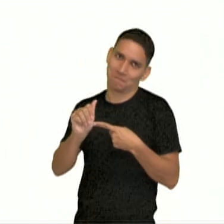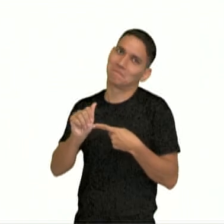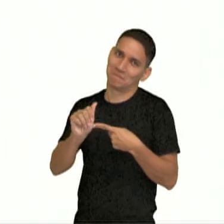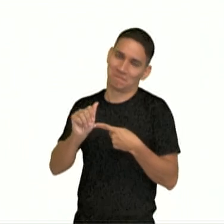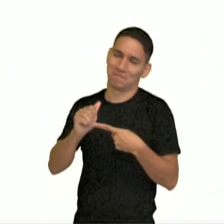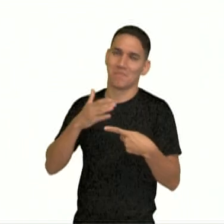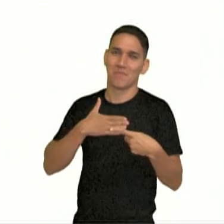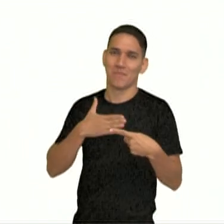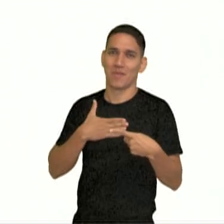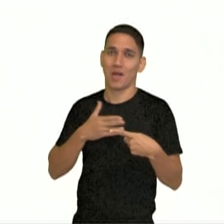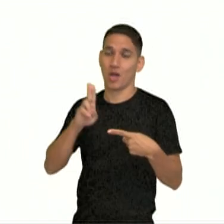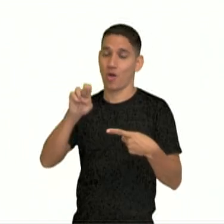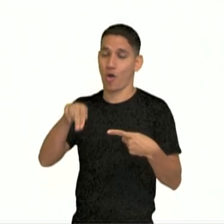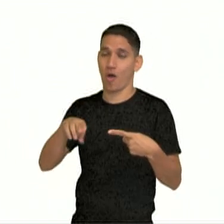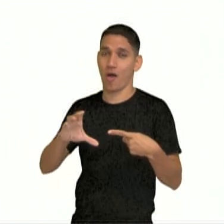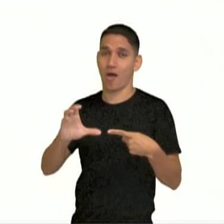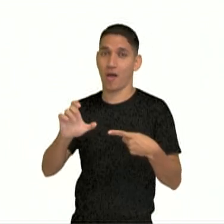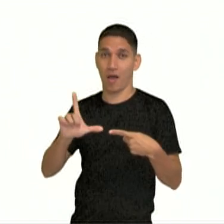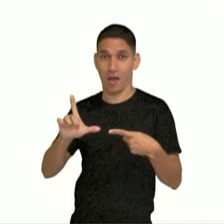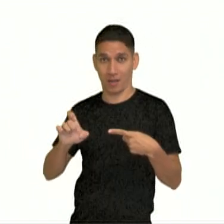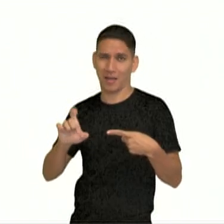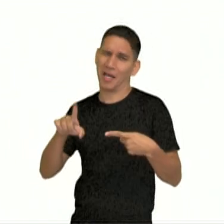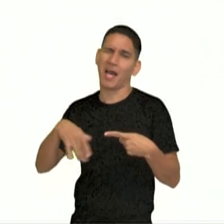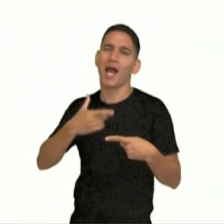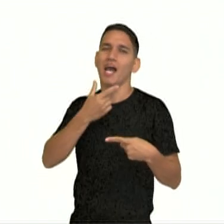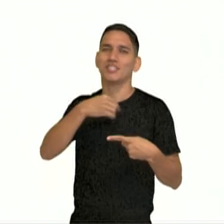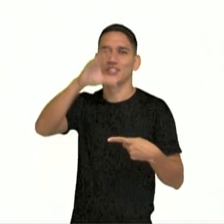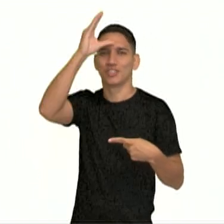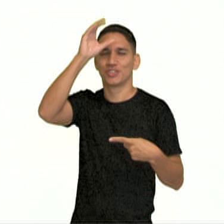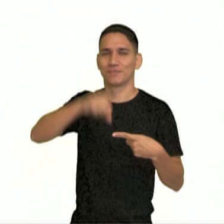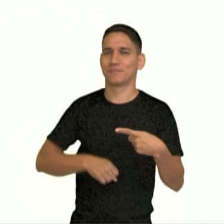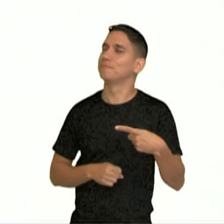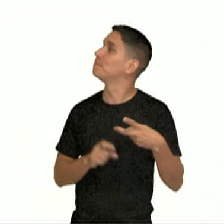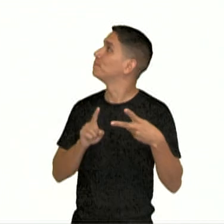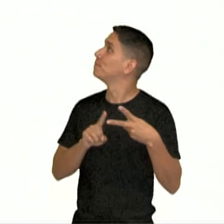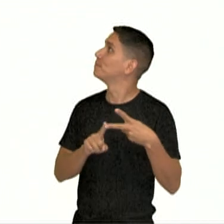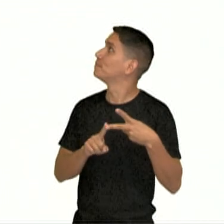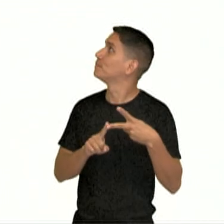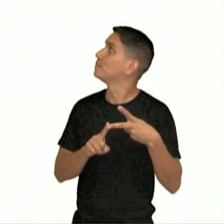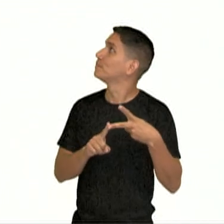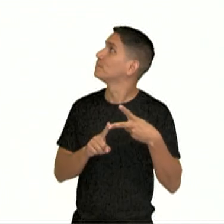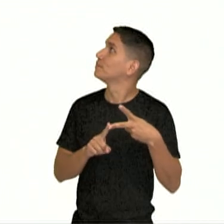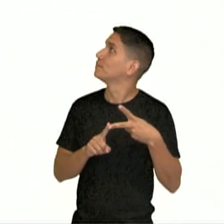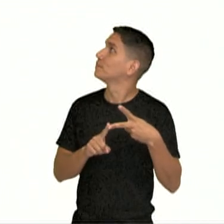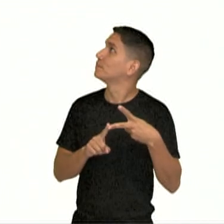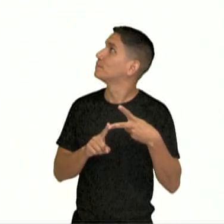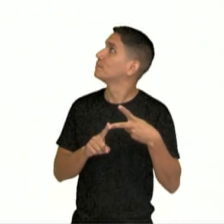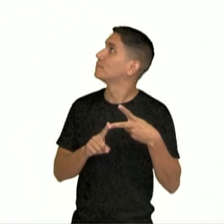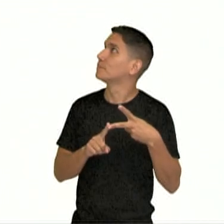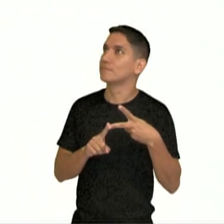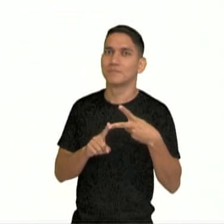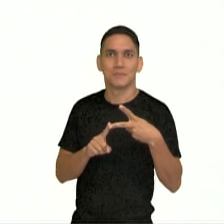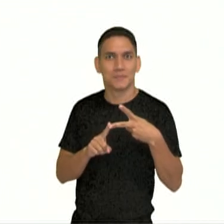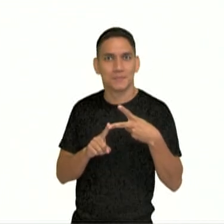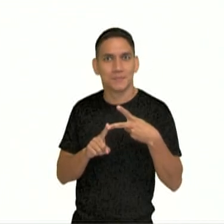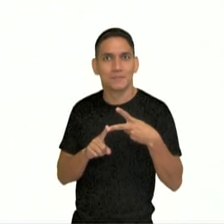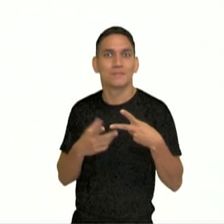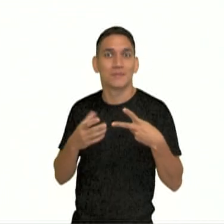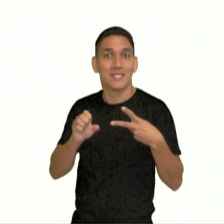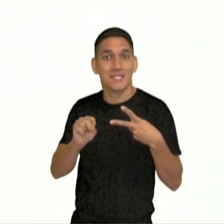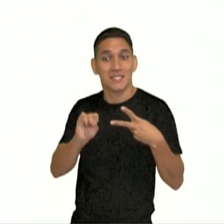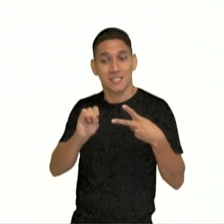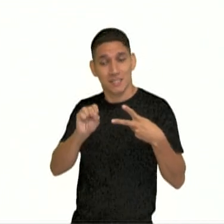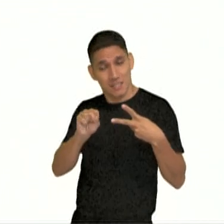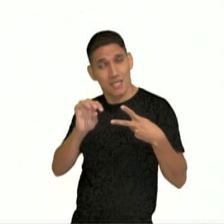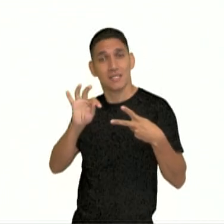my uncle. É o meu tio. B. She is my mom's daughter. She is my